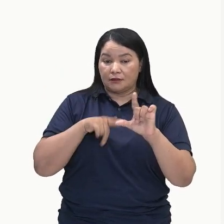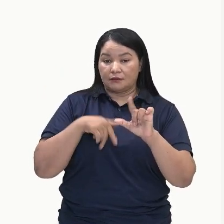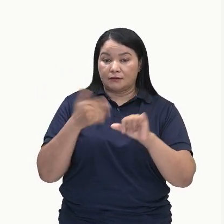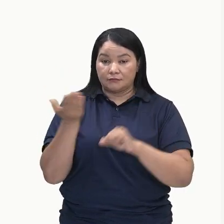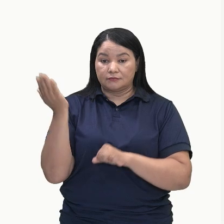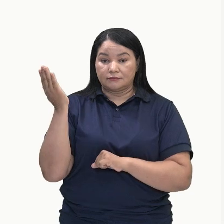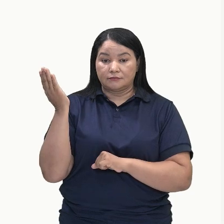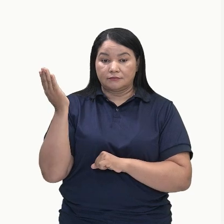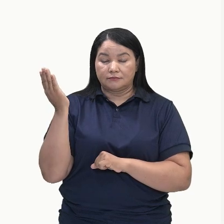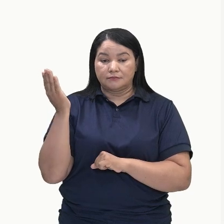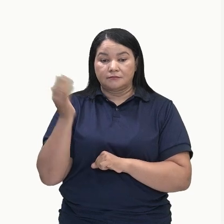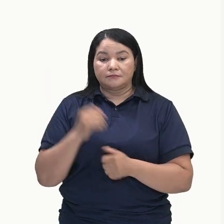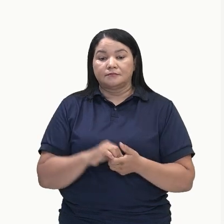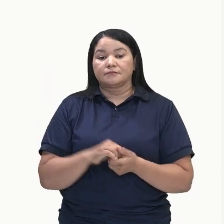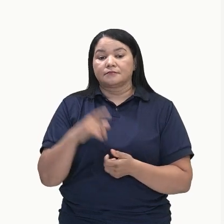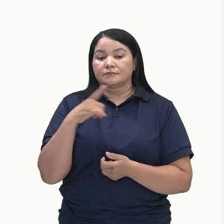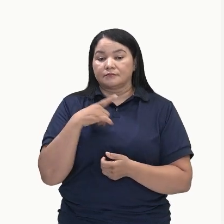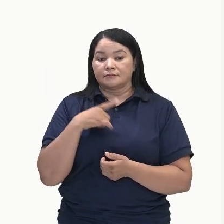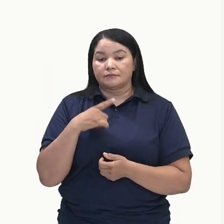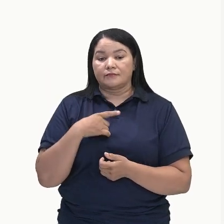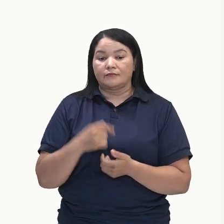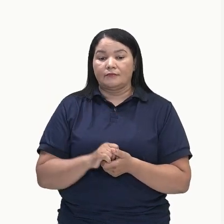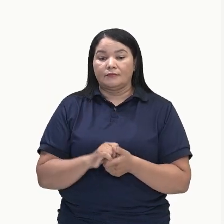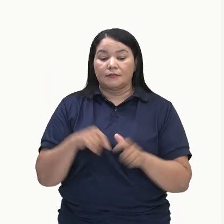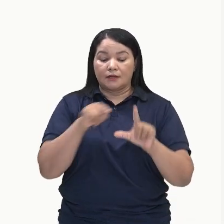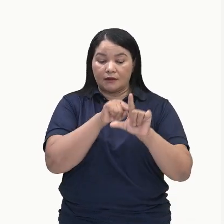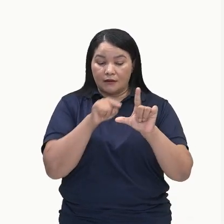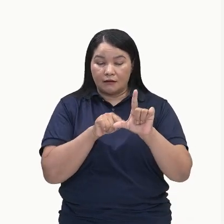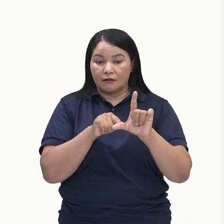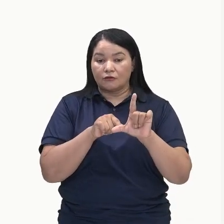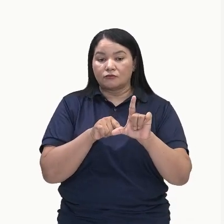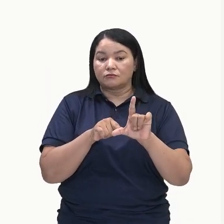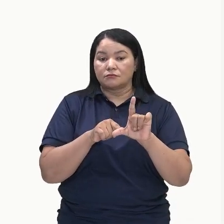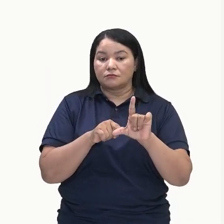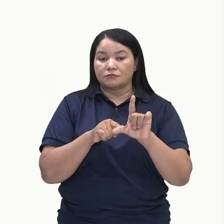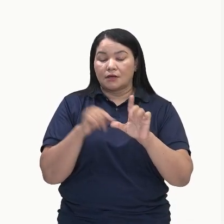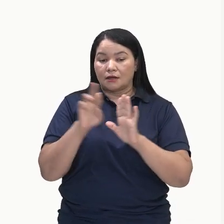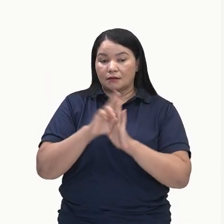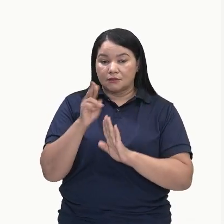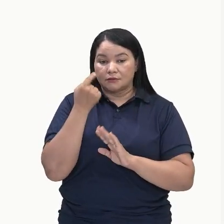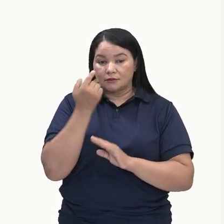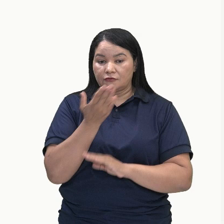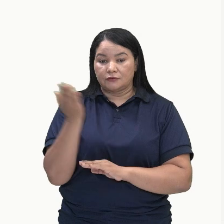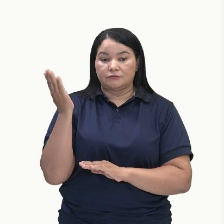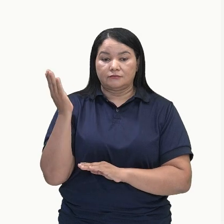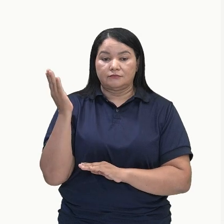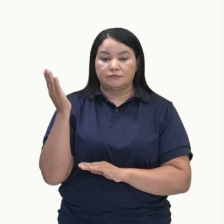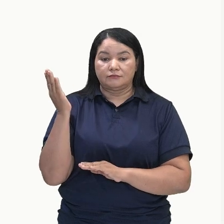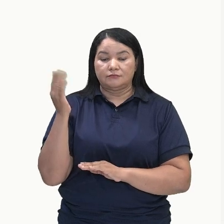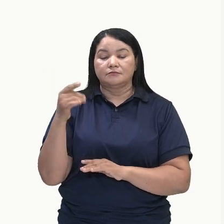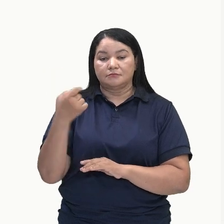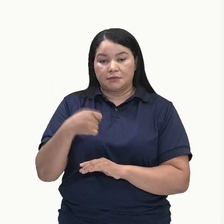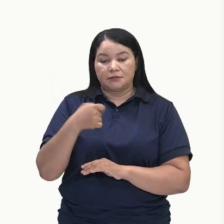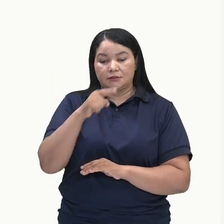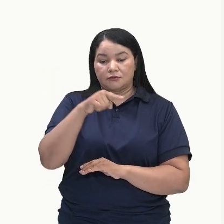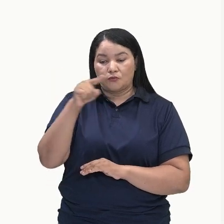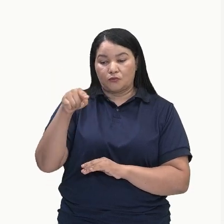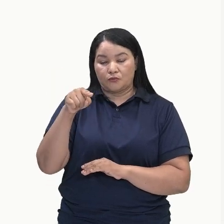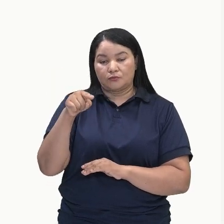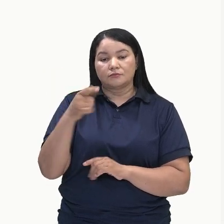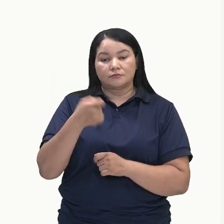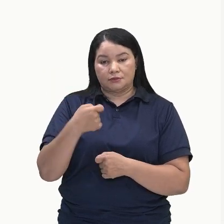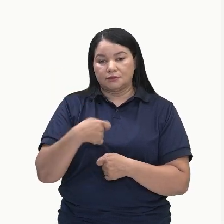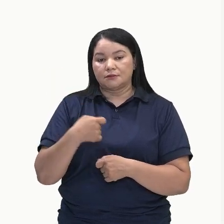nós estivermos nos referindo a ângulos, é importante que você coloque essa representação